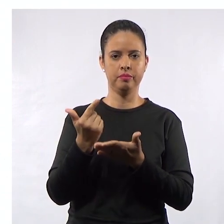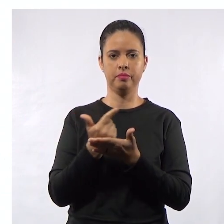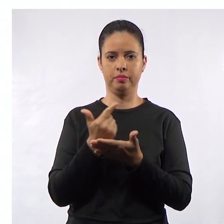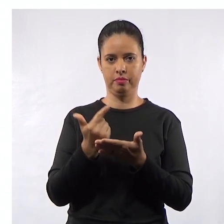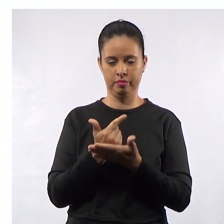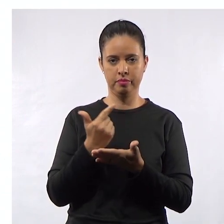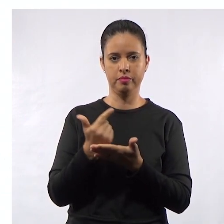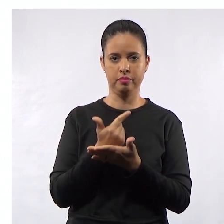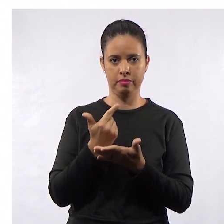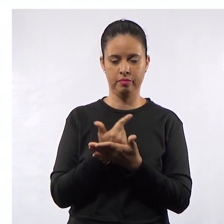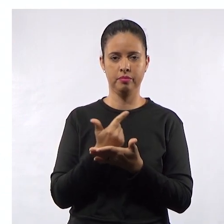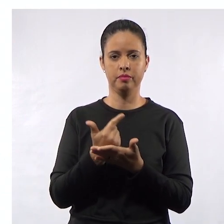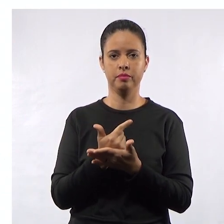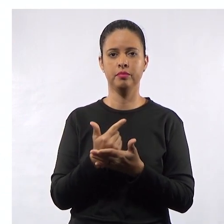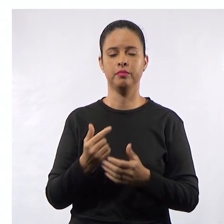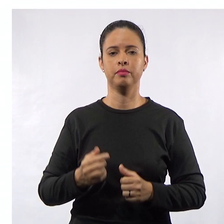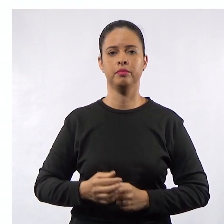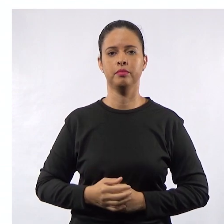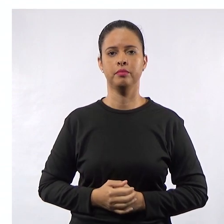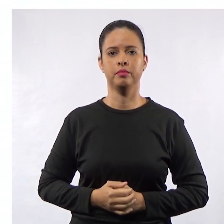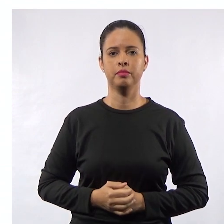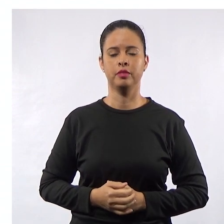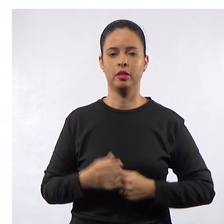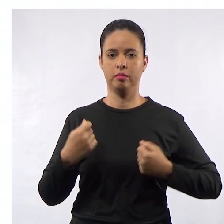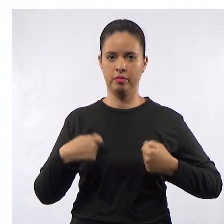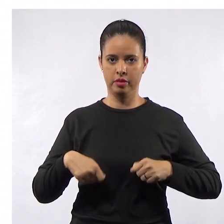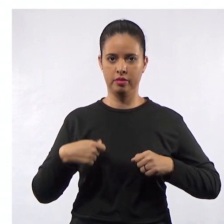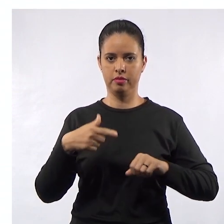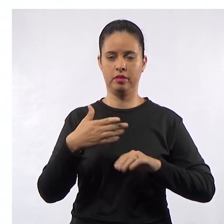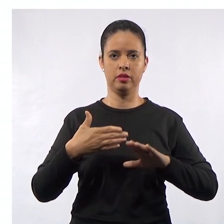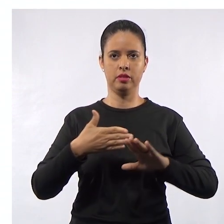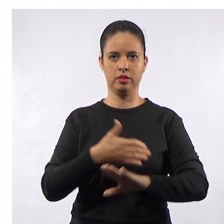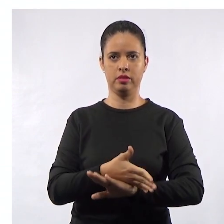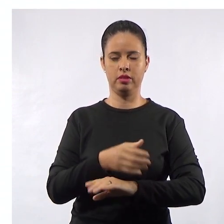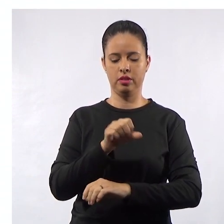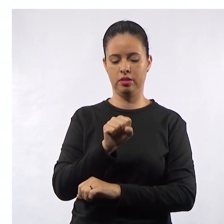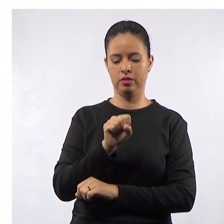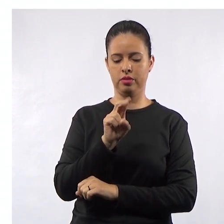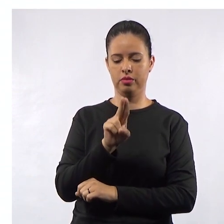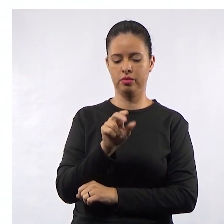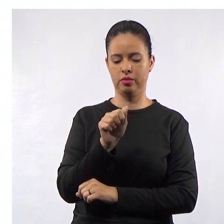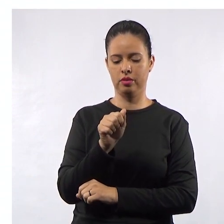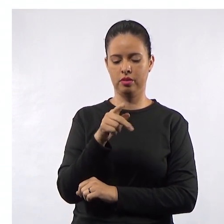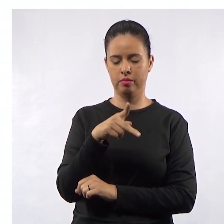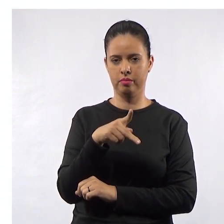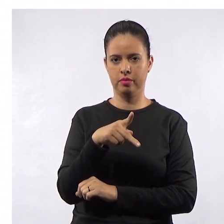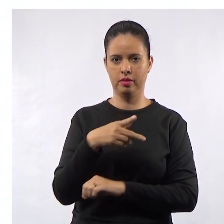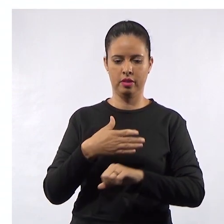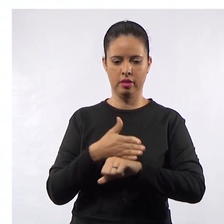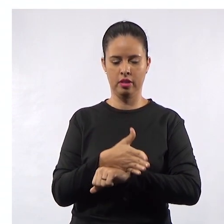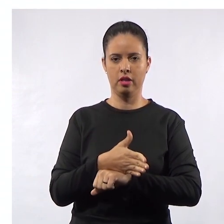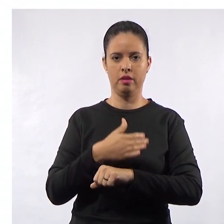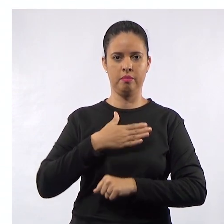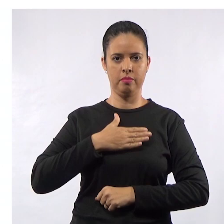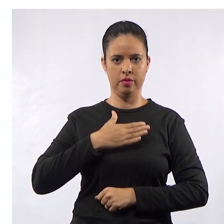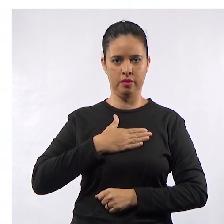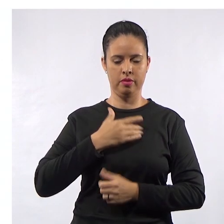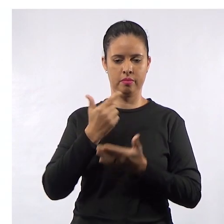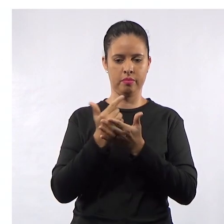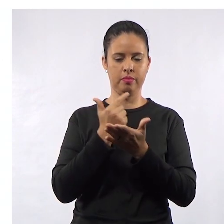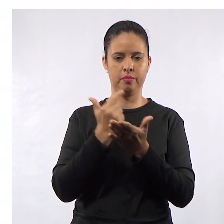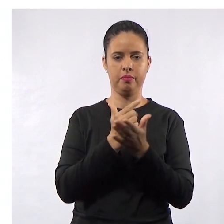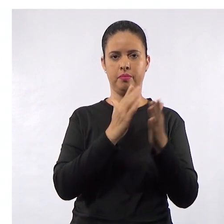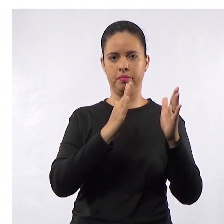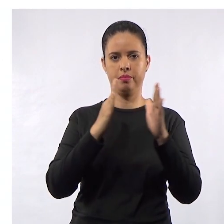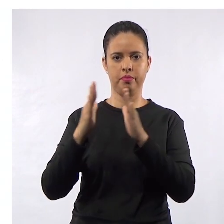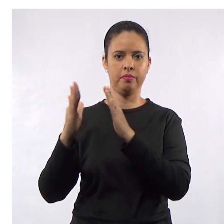da nossa bibliografia recomendada, tá? Preciso que você acesse o SWAP, entre aqui em minha biblioteca